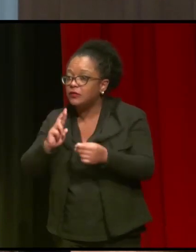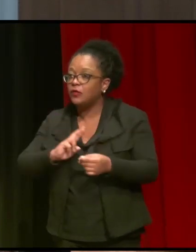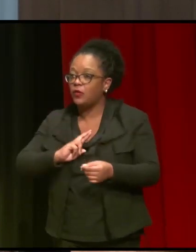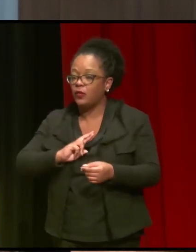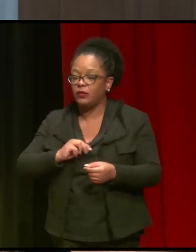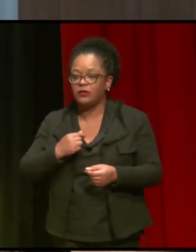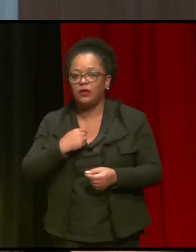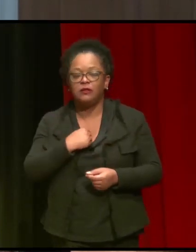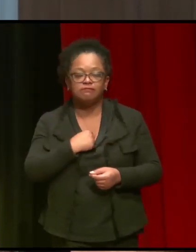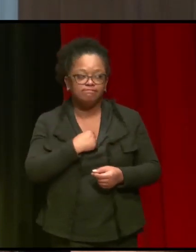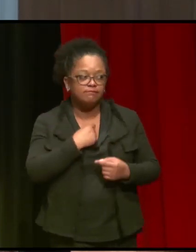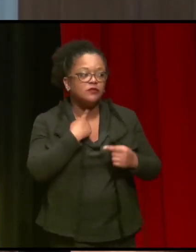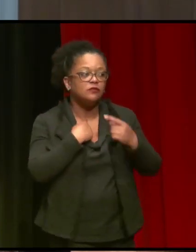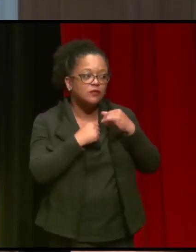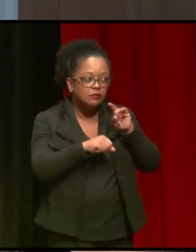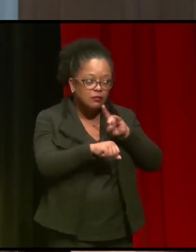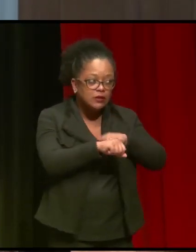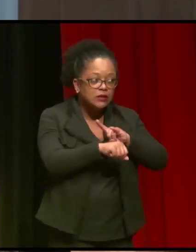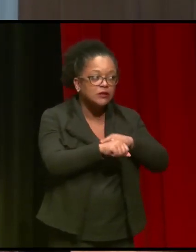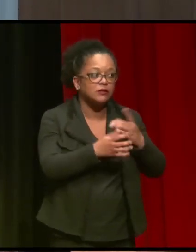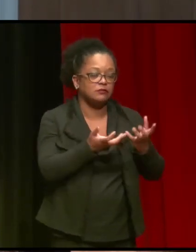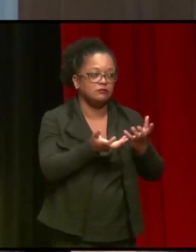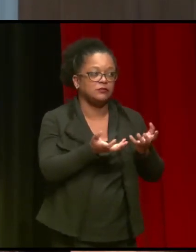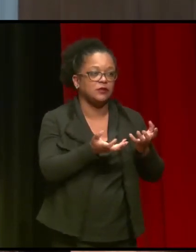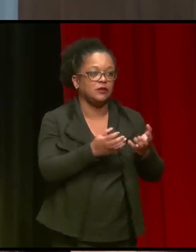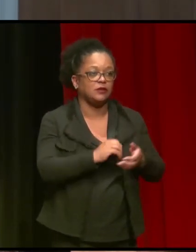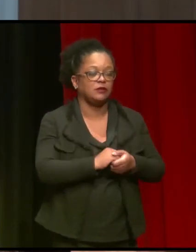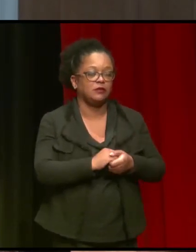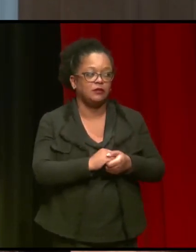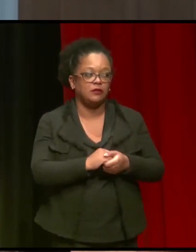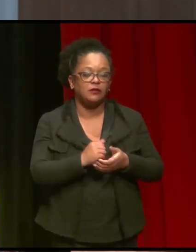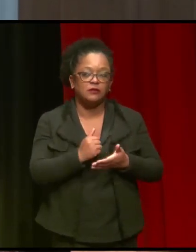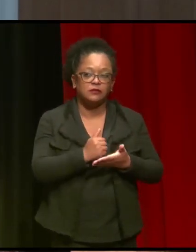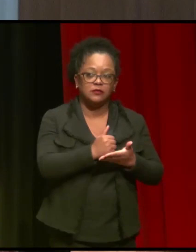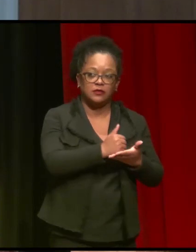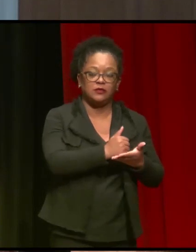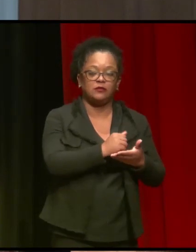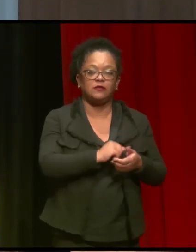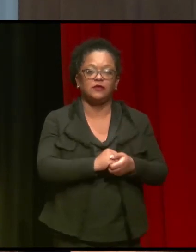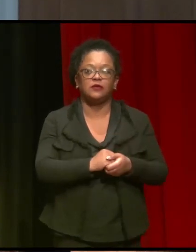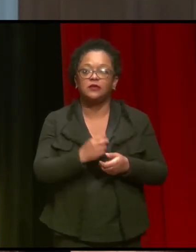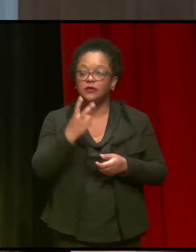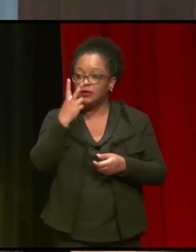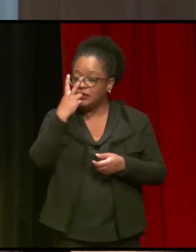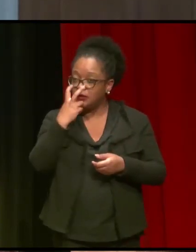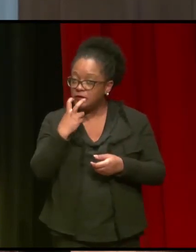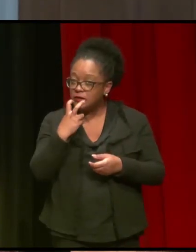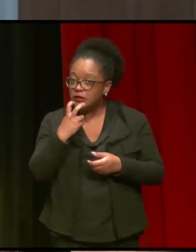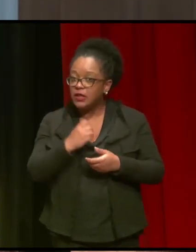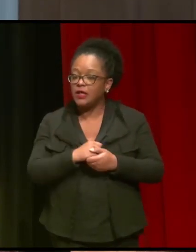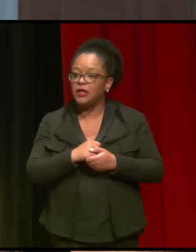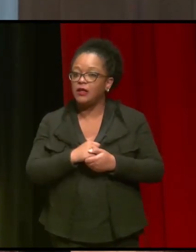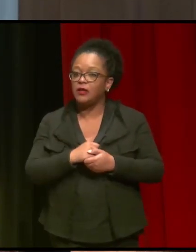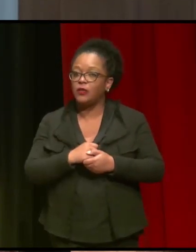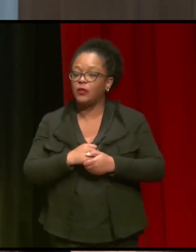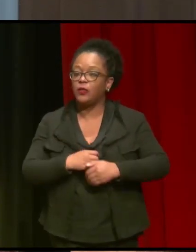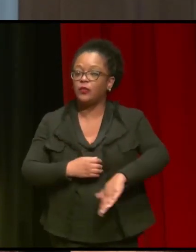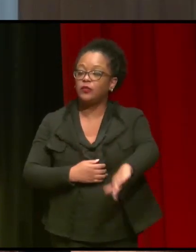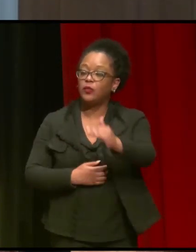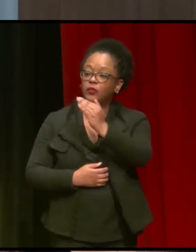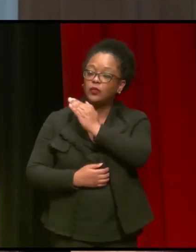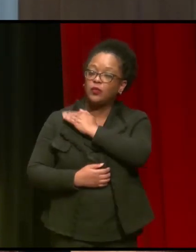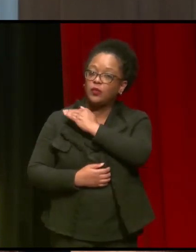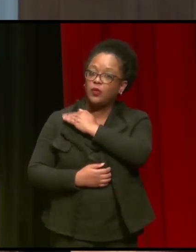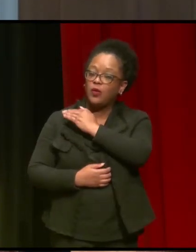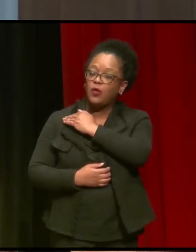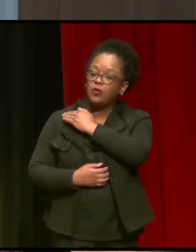queria ir no banheiro. Pois não, vou te levar aqui. Se a pessoa é cega, você dá um ombro para ela, dá o cotovelo. Olha, o banheiro